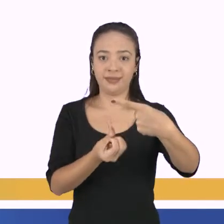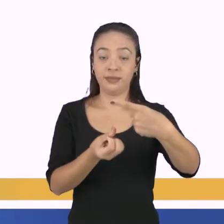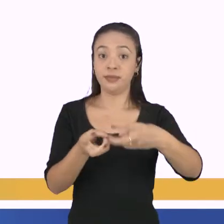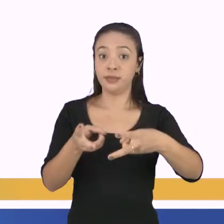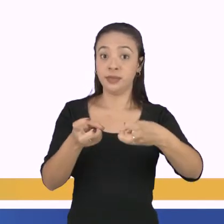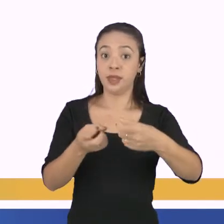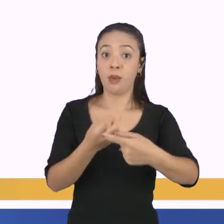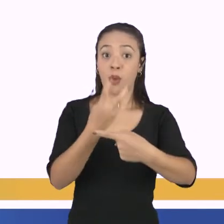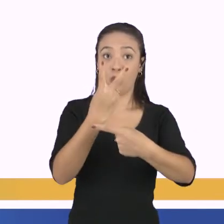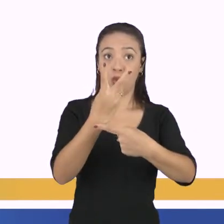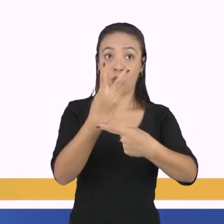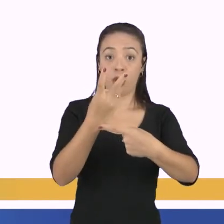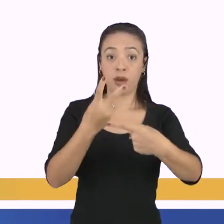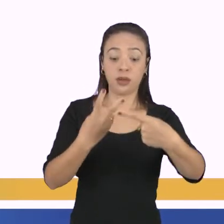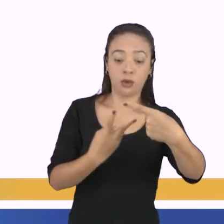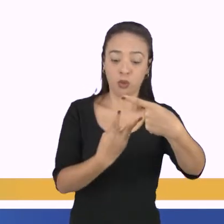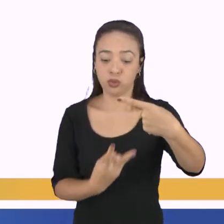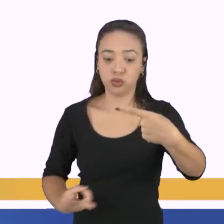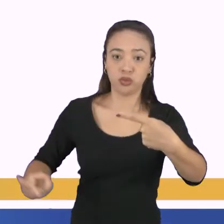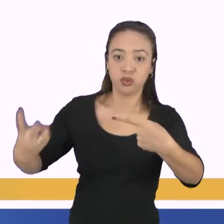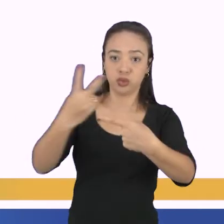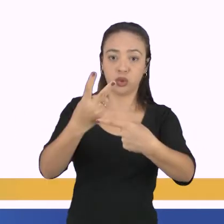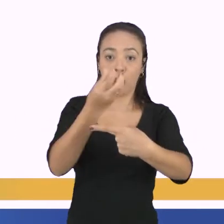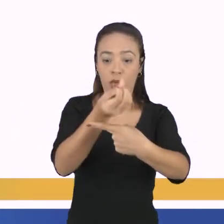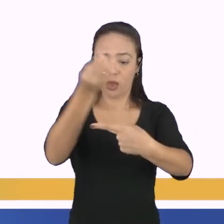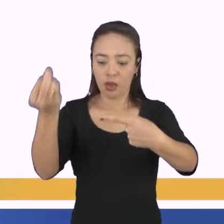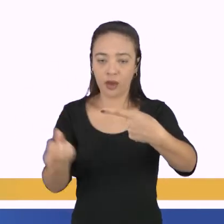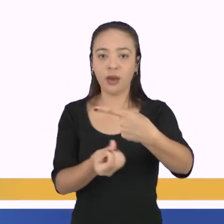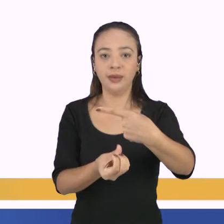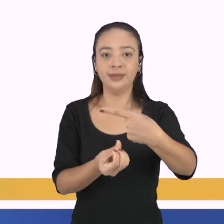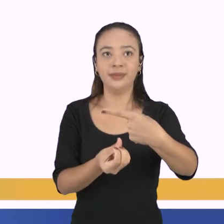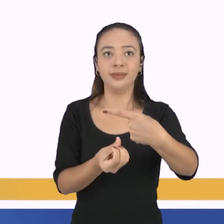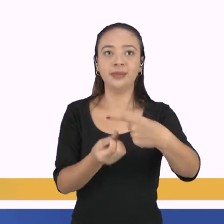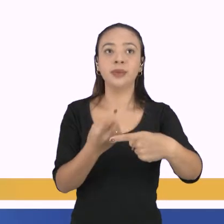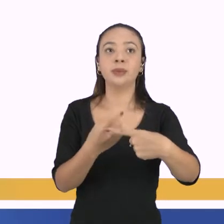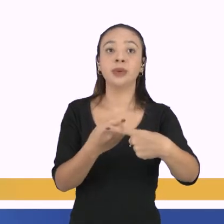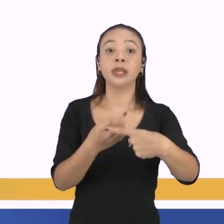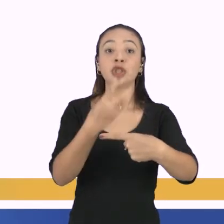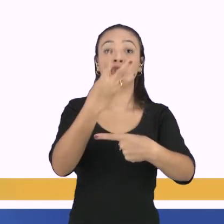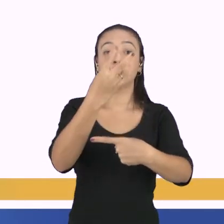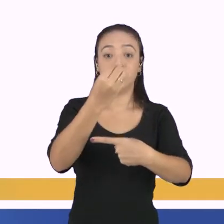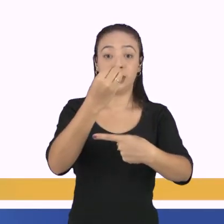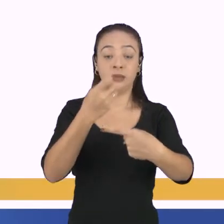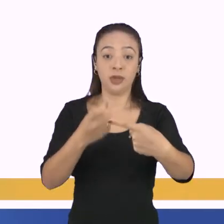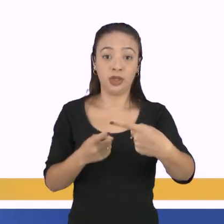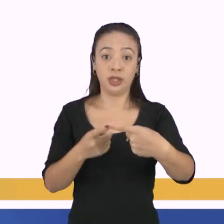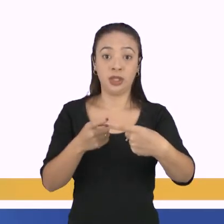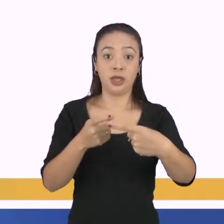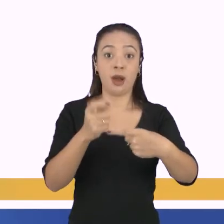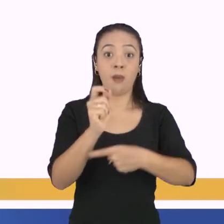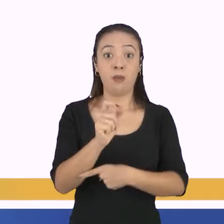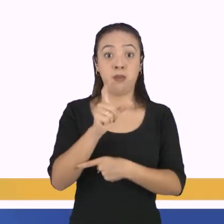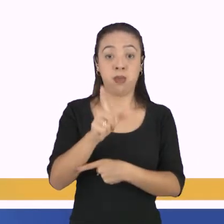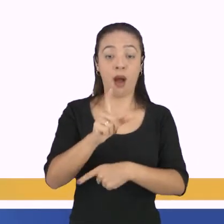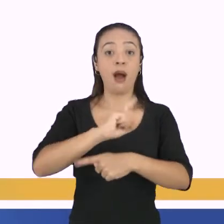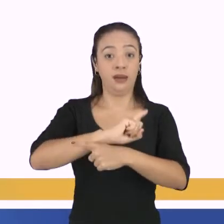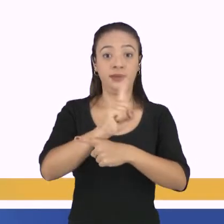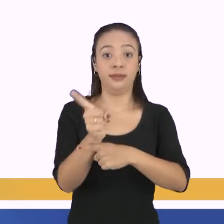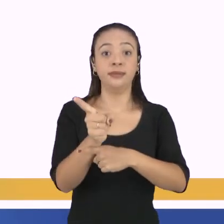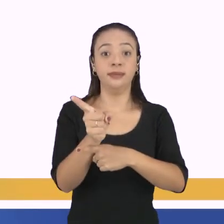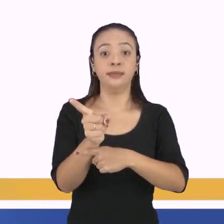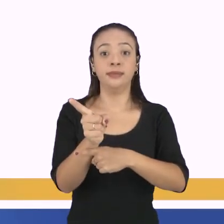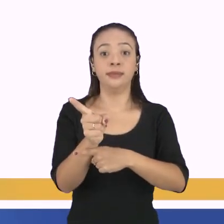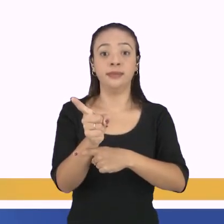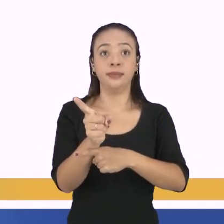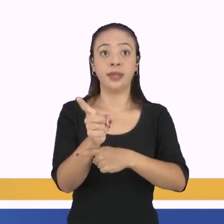Repare que o 2 eu mandei para cima e o 6 eu mandei para baixo, porque de 30 para x eu vou aumentar a minha velocidade,